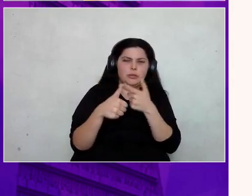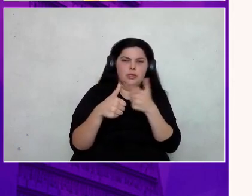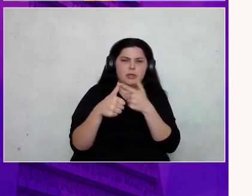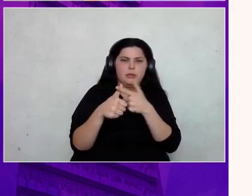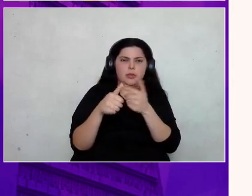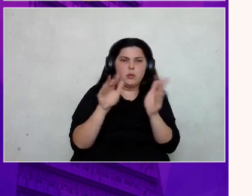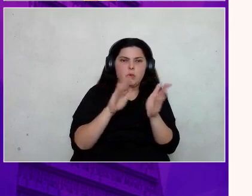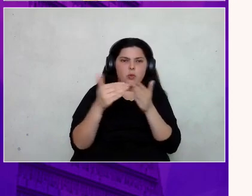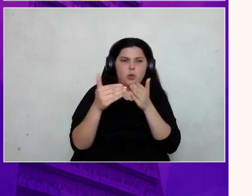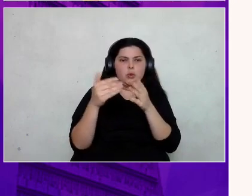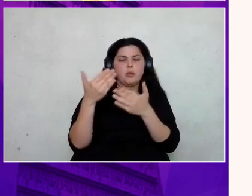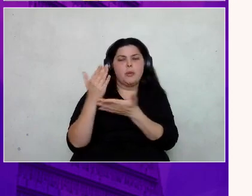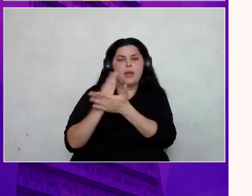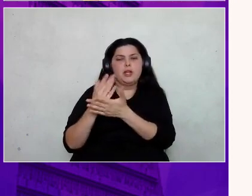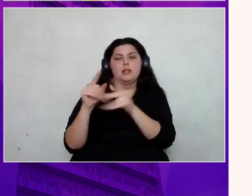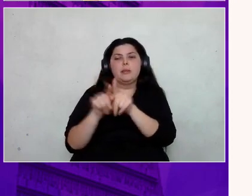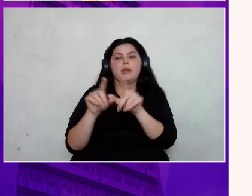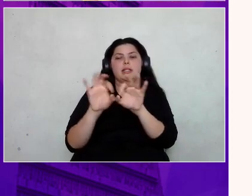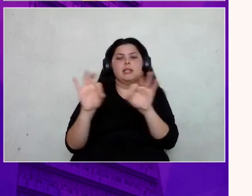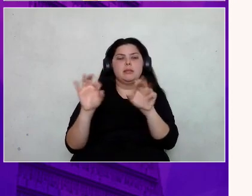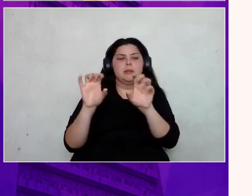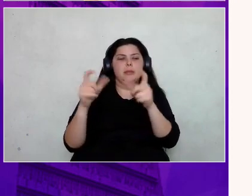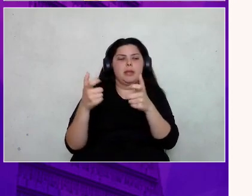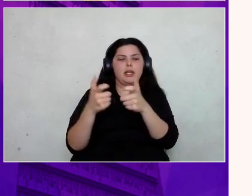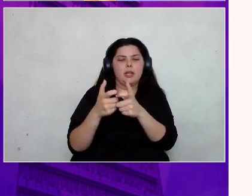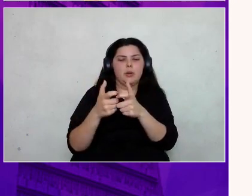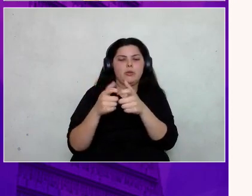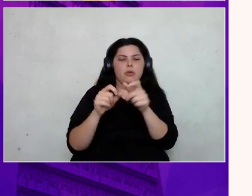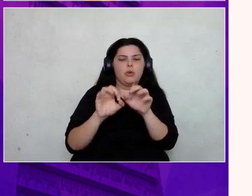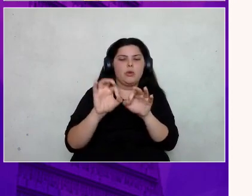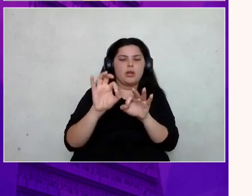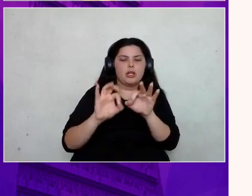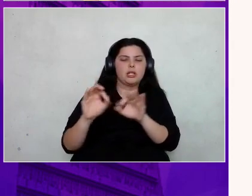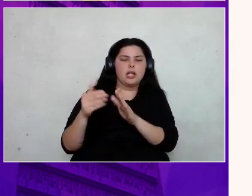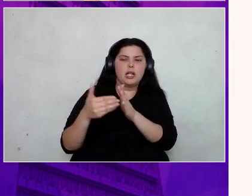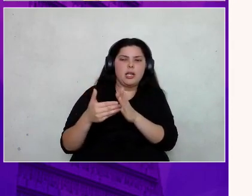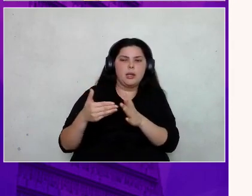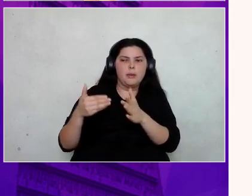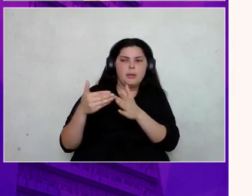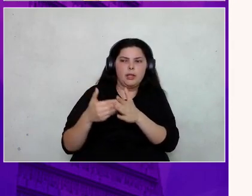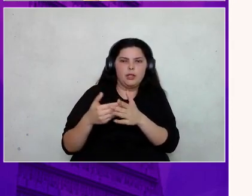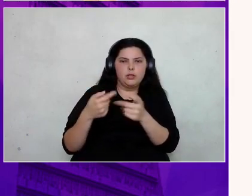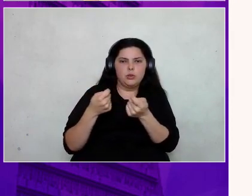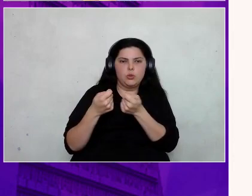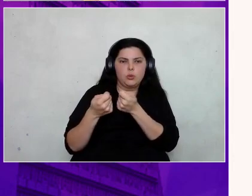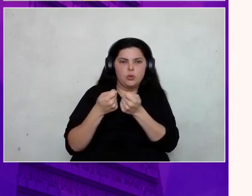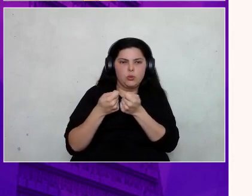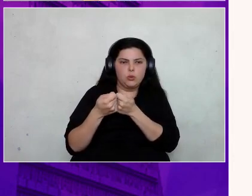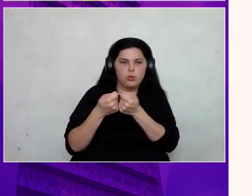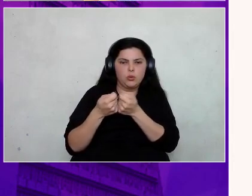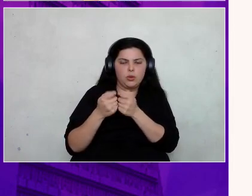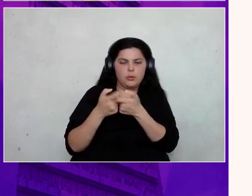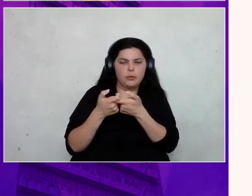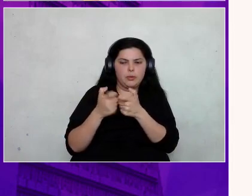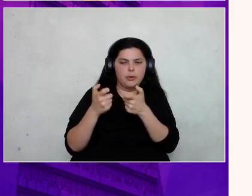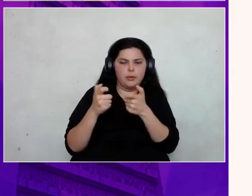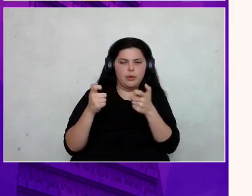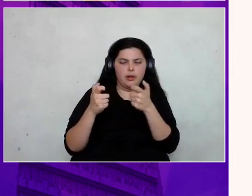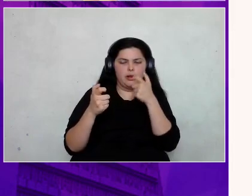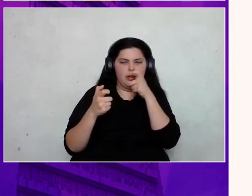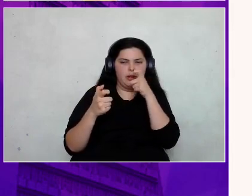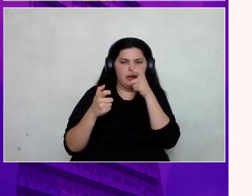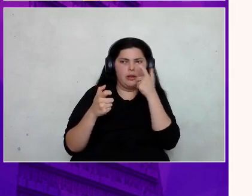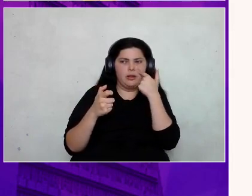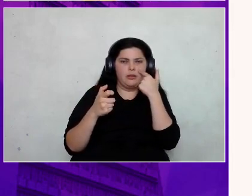médios e cubos pequenos. Primeiro você vai ajustando os limites dessa forma, um pouco maior, depois você vai vendo o que faz sentido dividir.